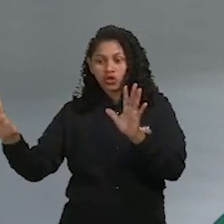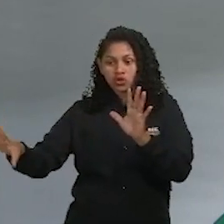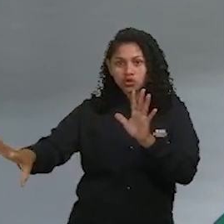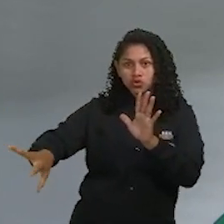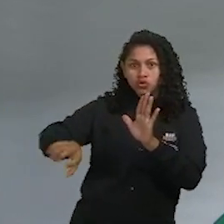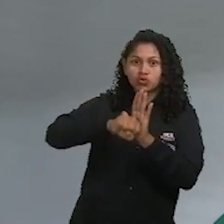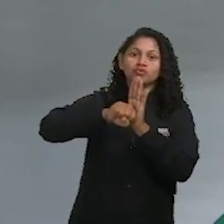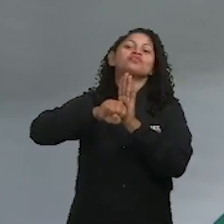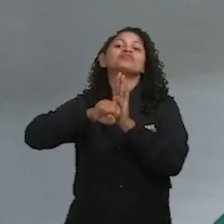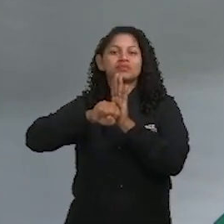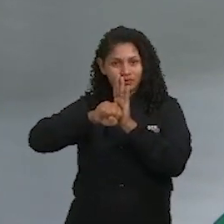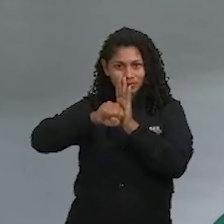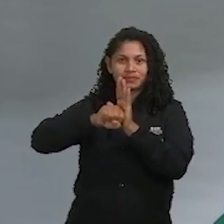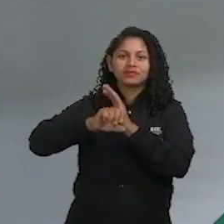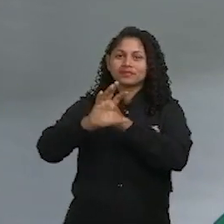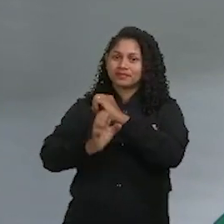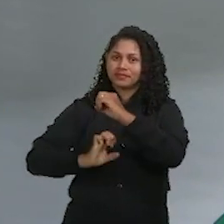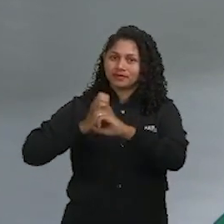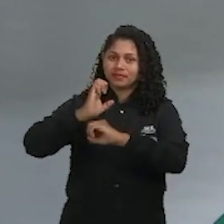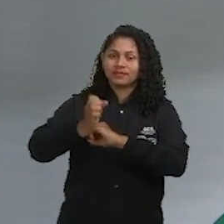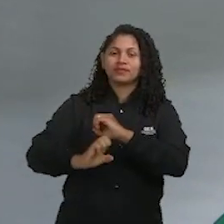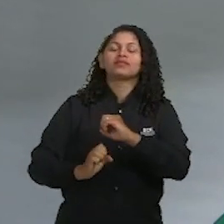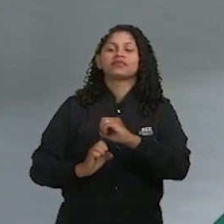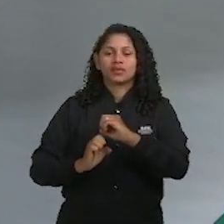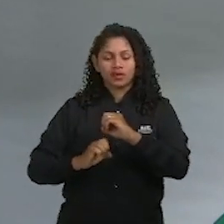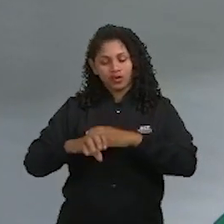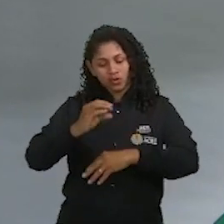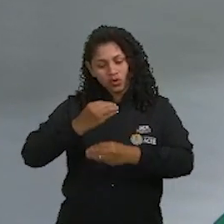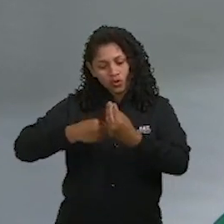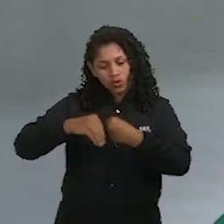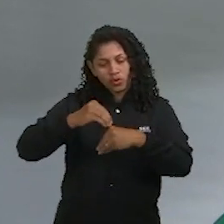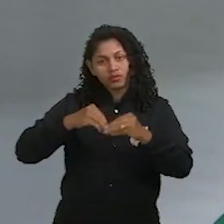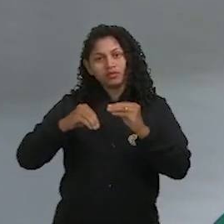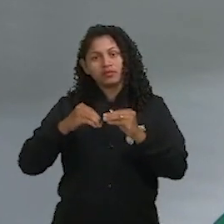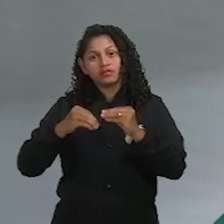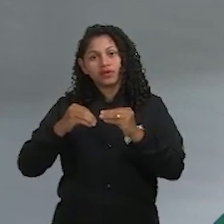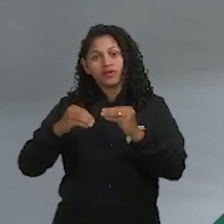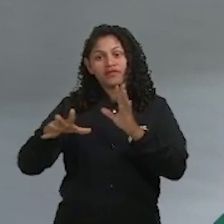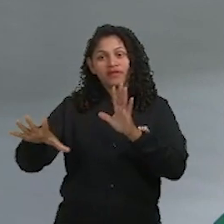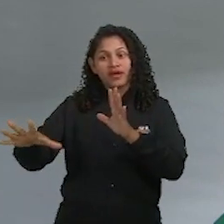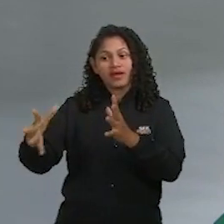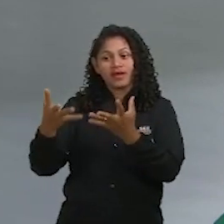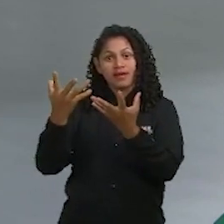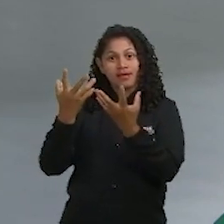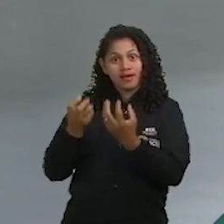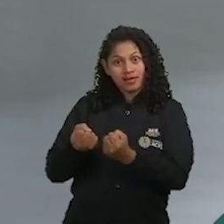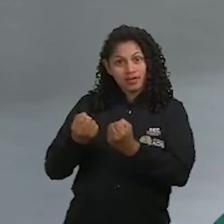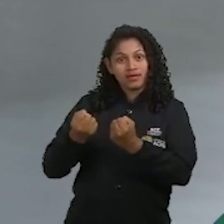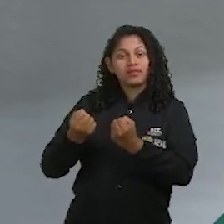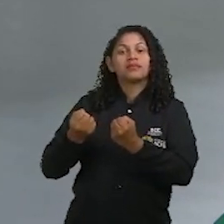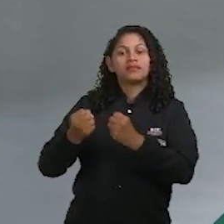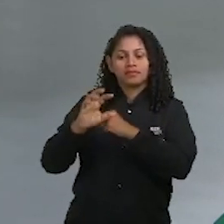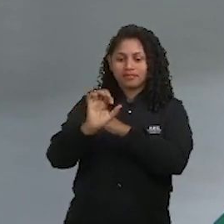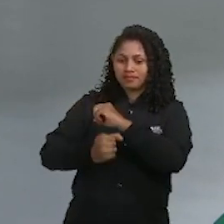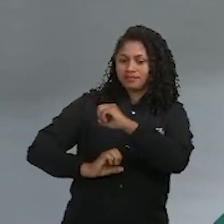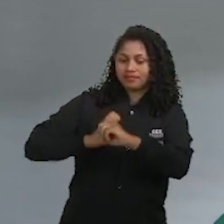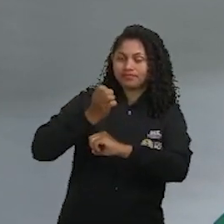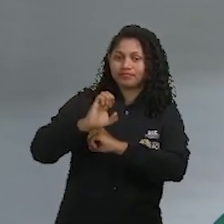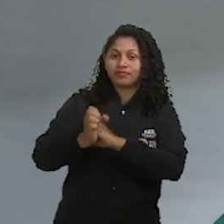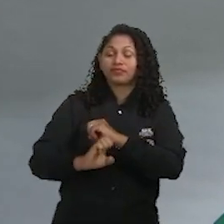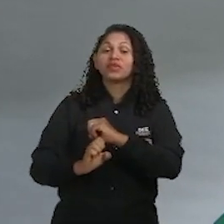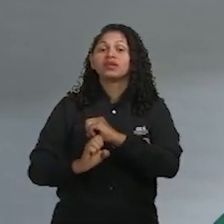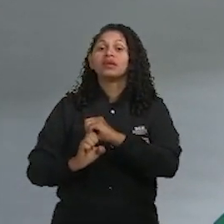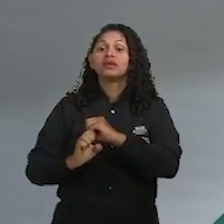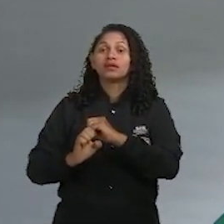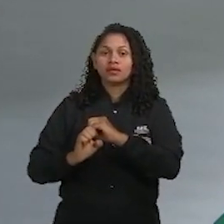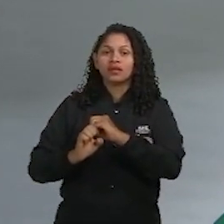aquele átomo, o composto químico que vai ganhar elétrons, na verdade, ele está sofrendo o processo